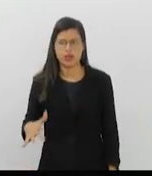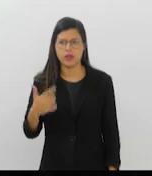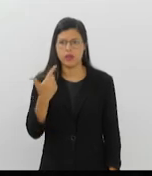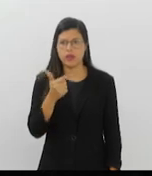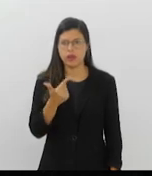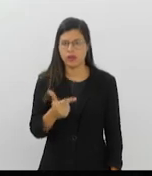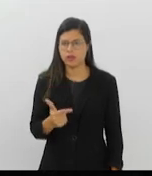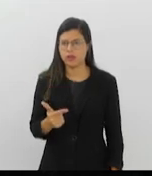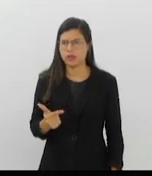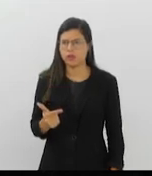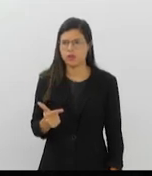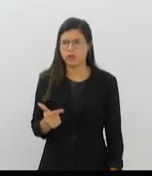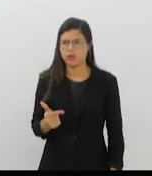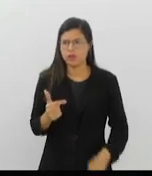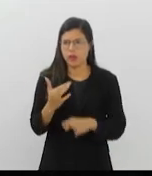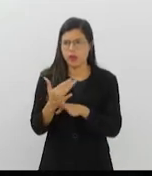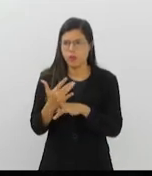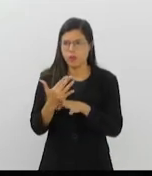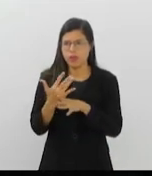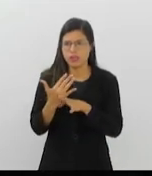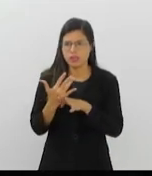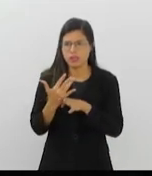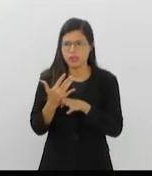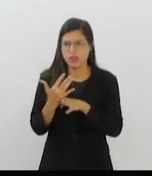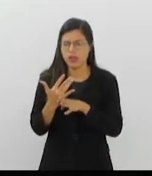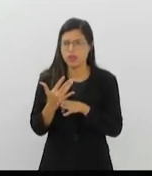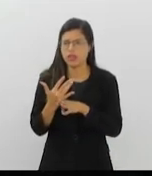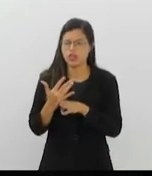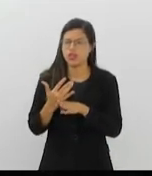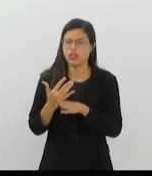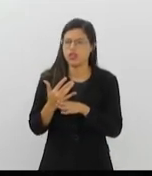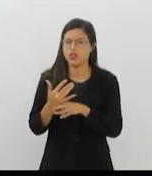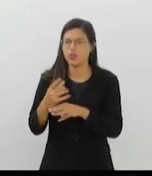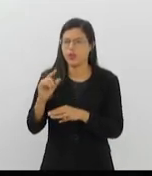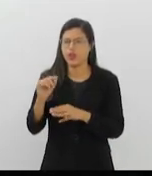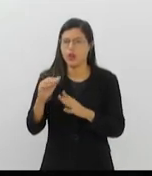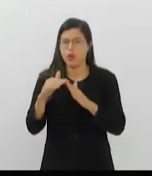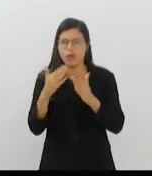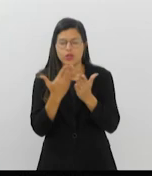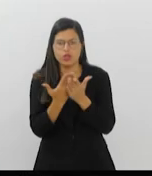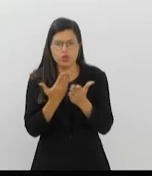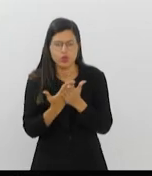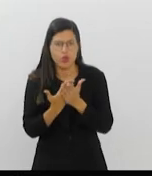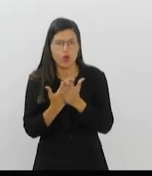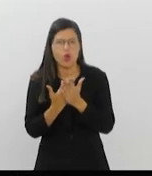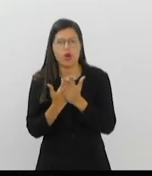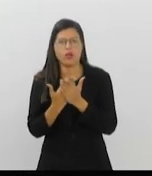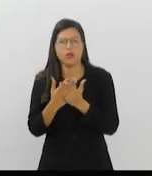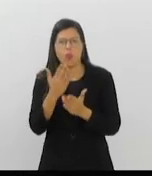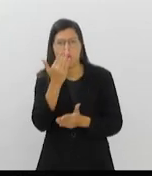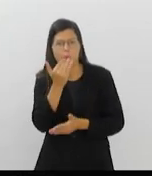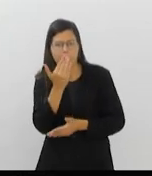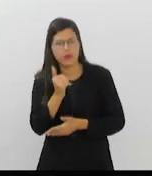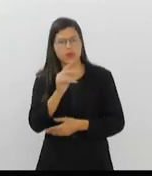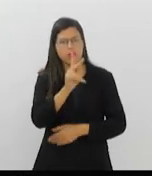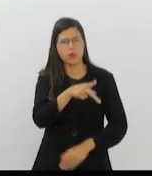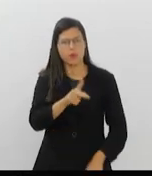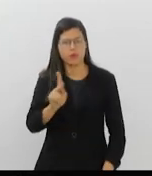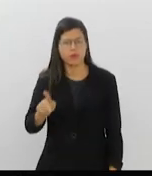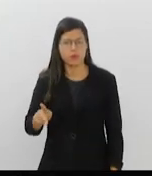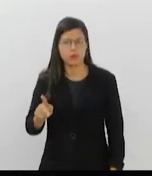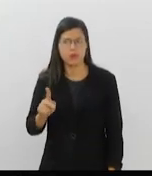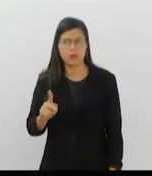cidade multimilionária a oportunidade de ter um colégio creche com comida com o professor